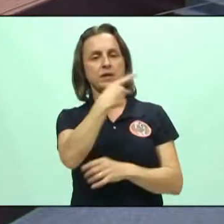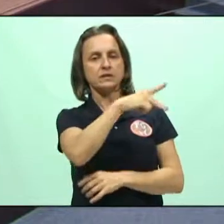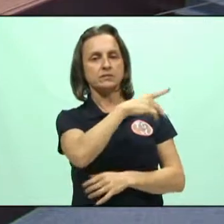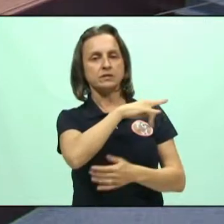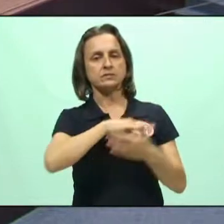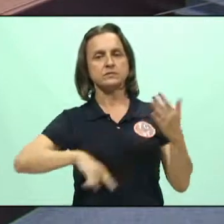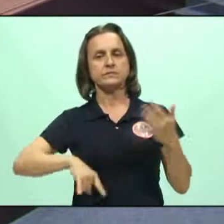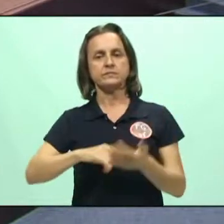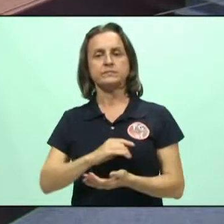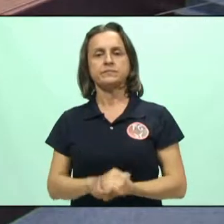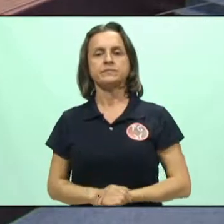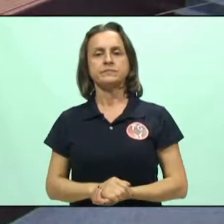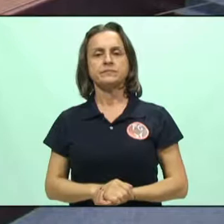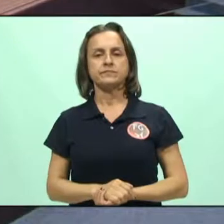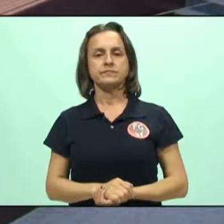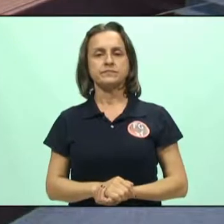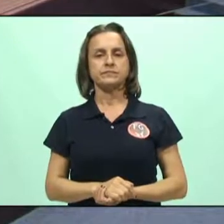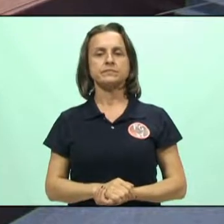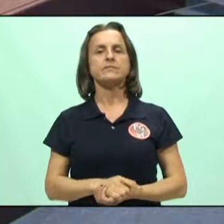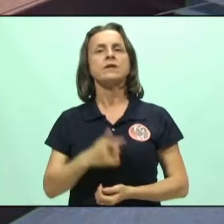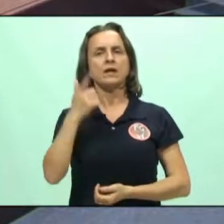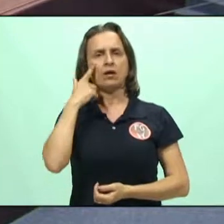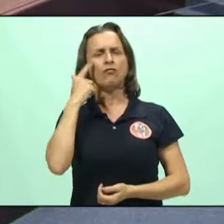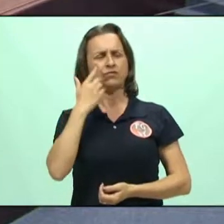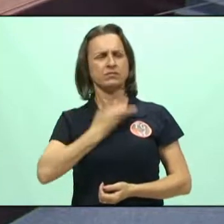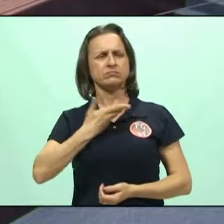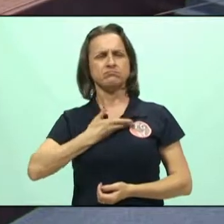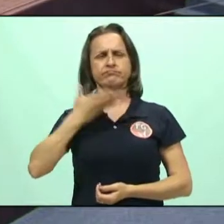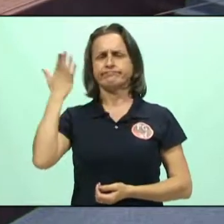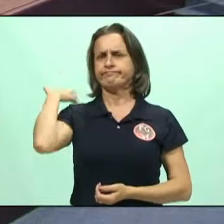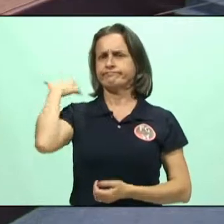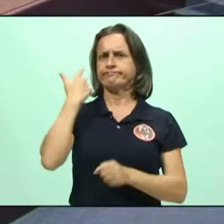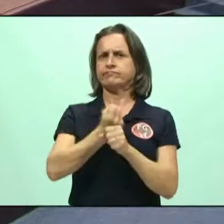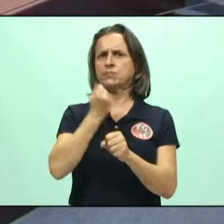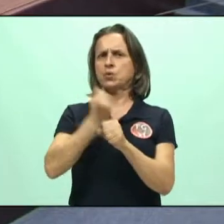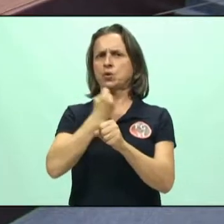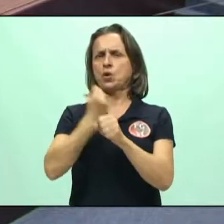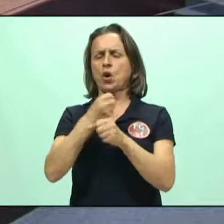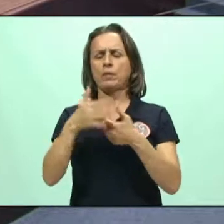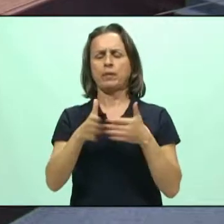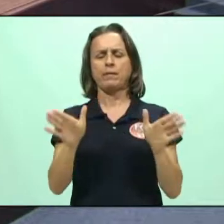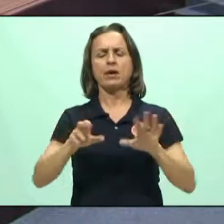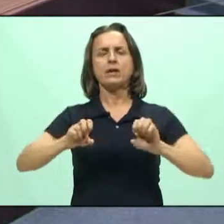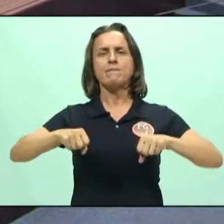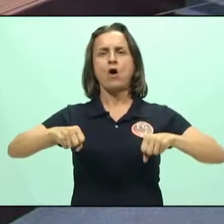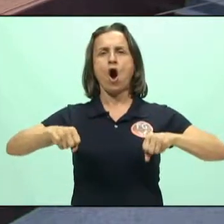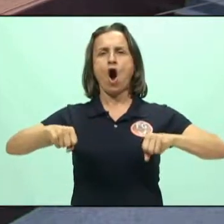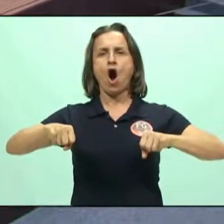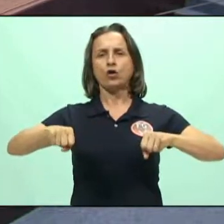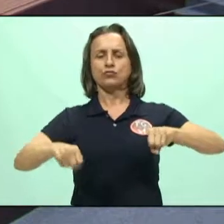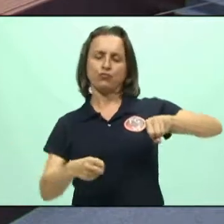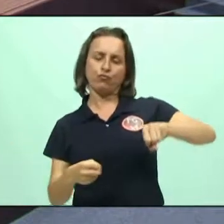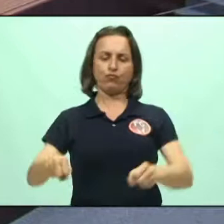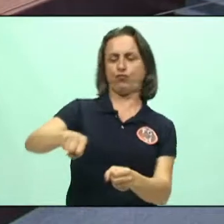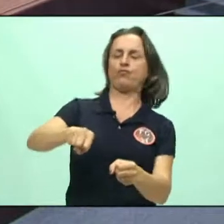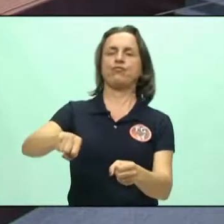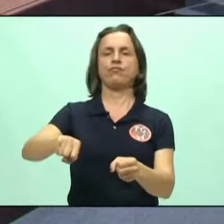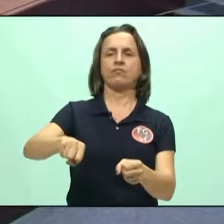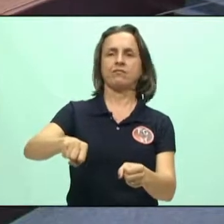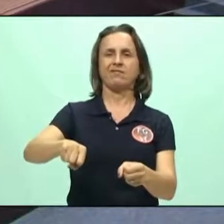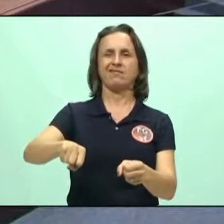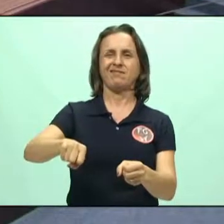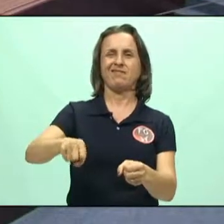até um colega meu aí uns anos atrás aí com essas obras abertas ele vinha de moto velha do Robson e a moto derrapou e hoje o rapaz se